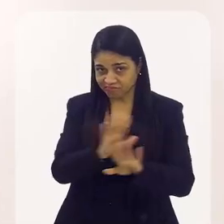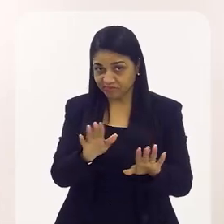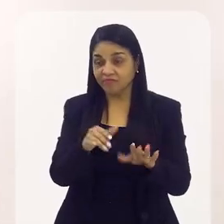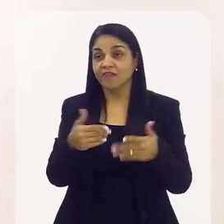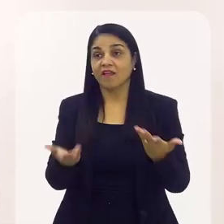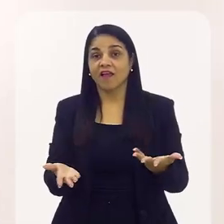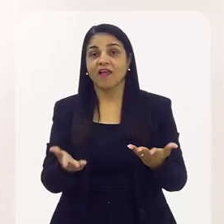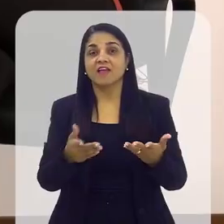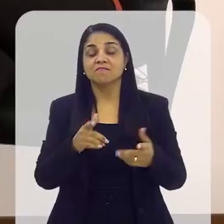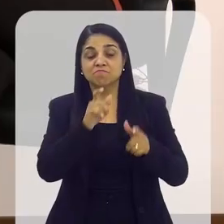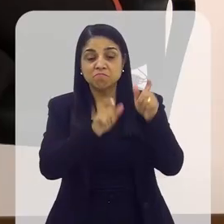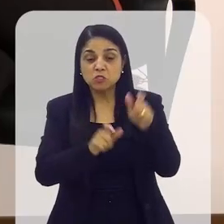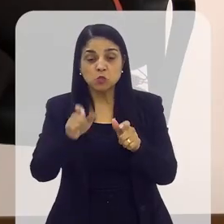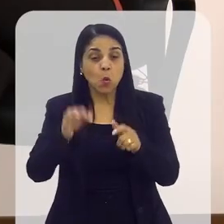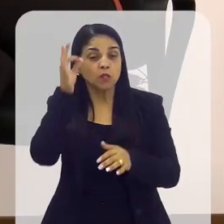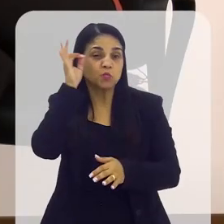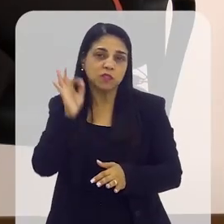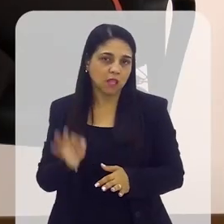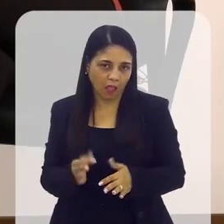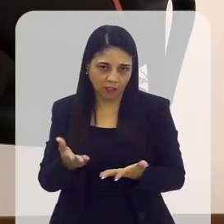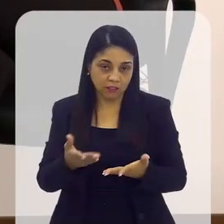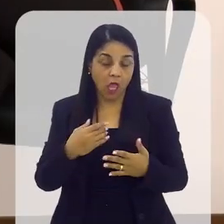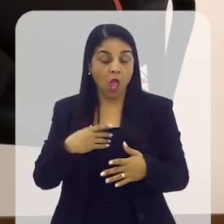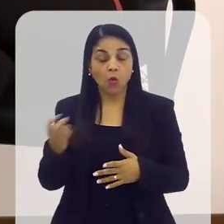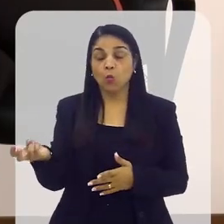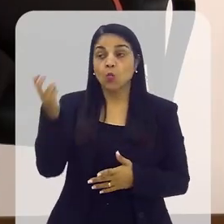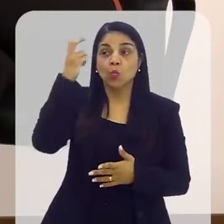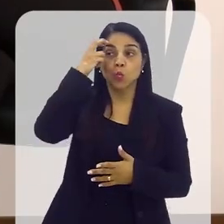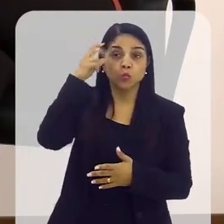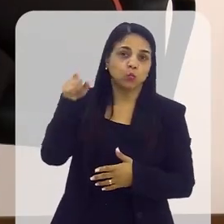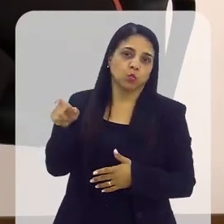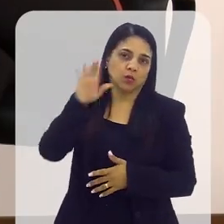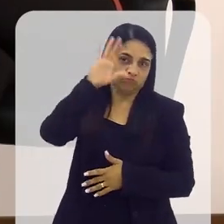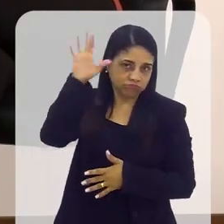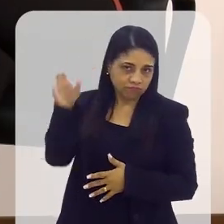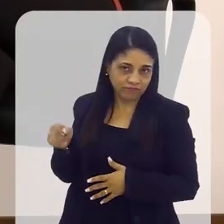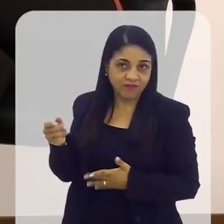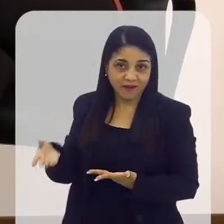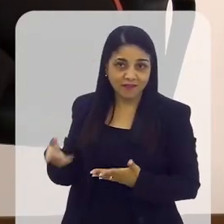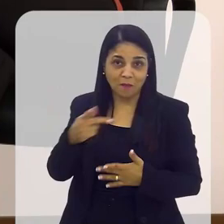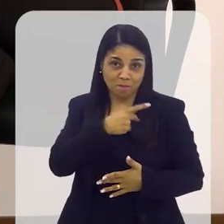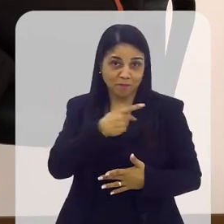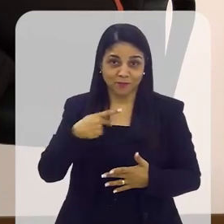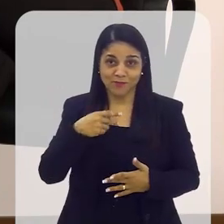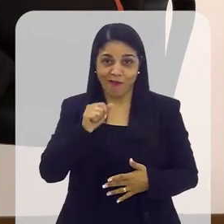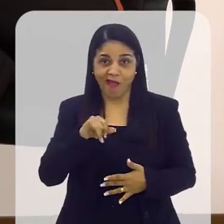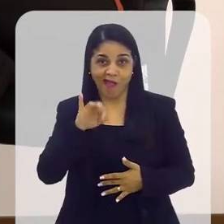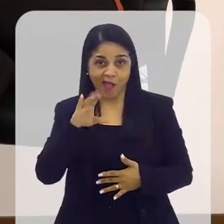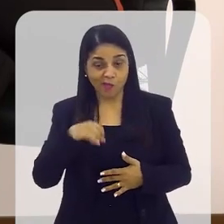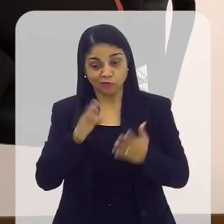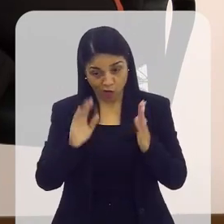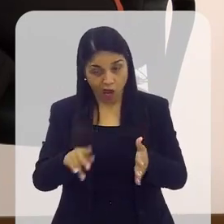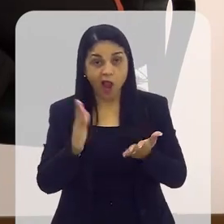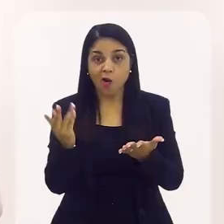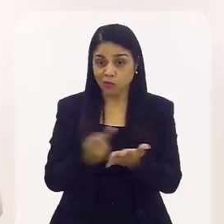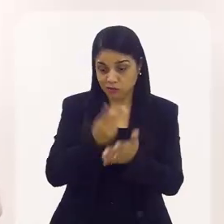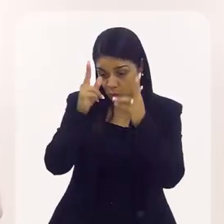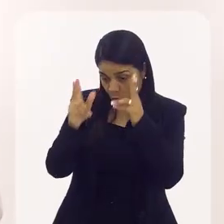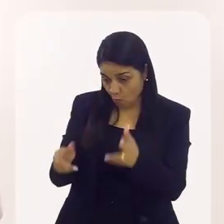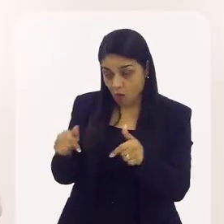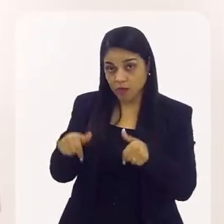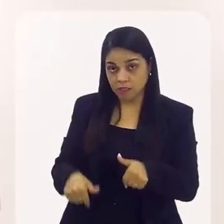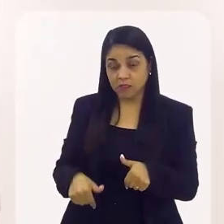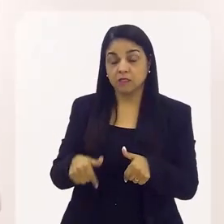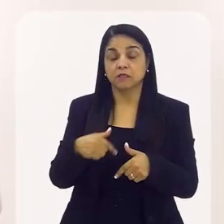pro quando outro. Vê ele vestido, né? Pela forma da cultura, porque é a cultura sim, dele. Já aconteceu acha que comigo, nem é pastor. Já aconteceu conosco aqui num seminário,